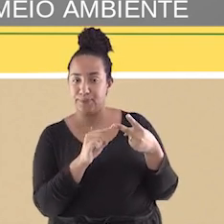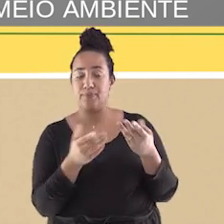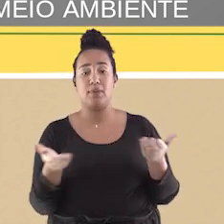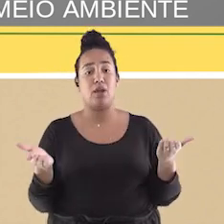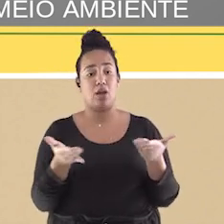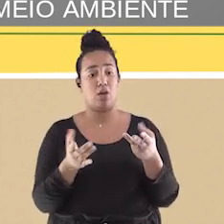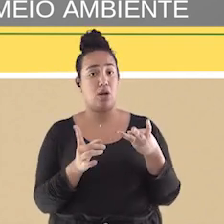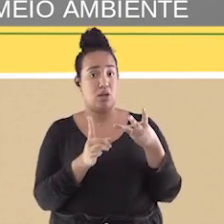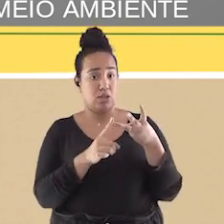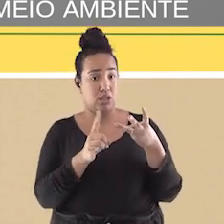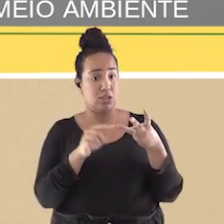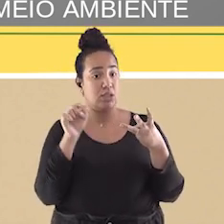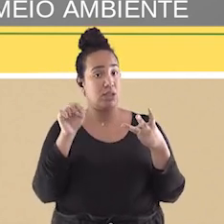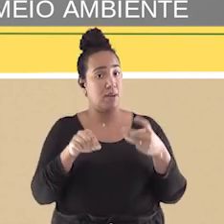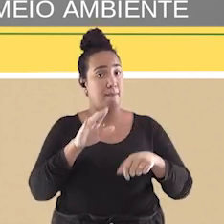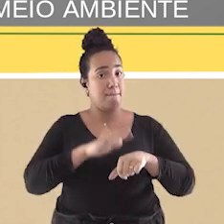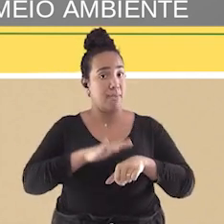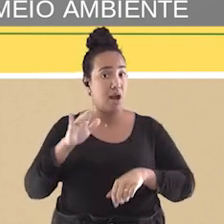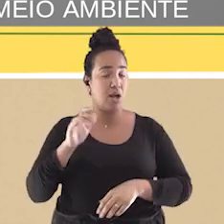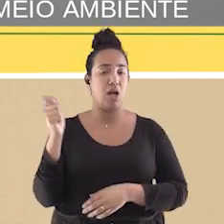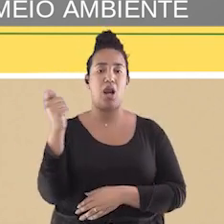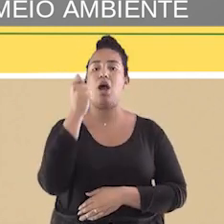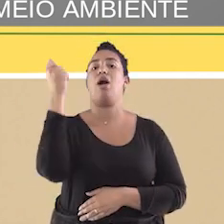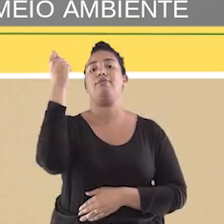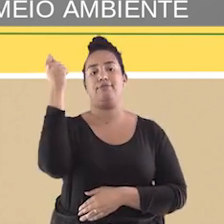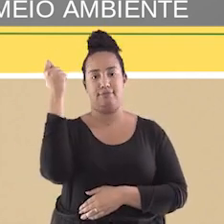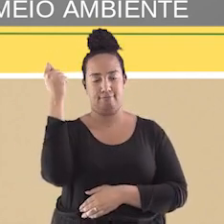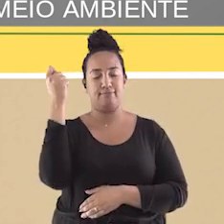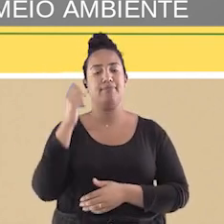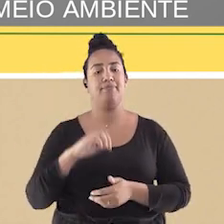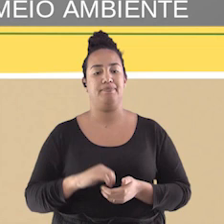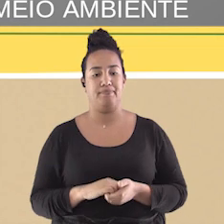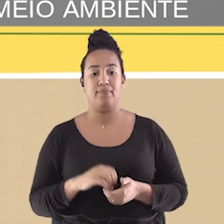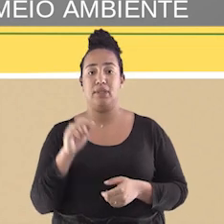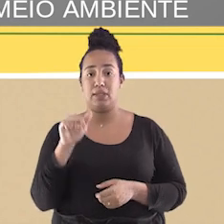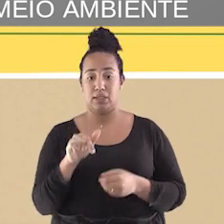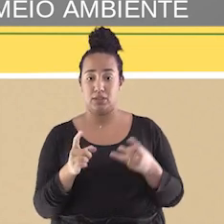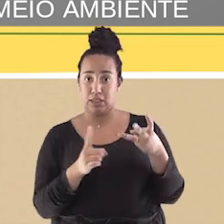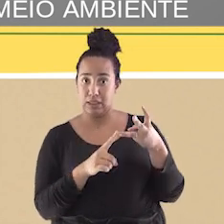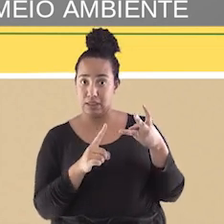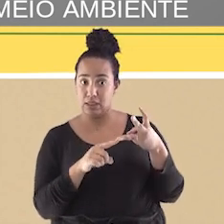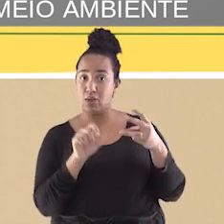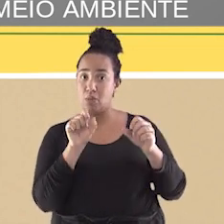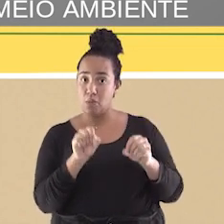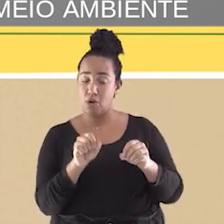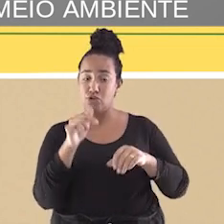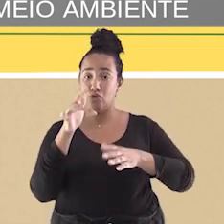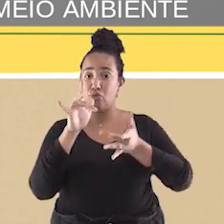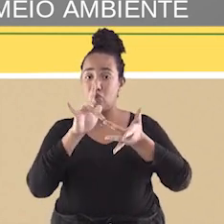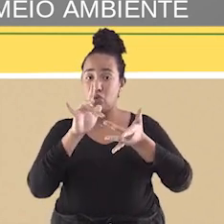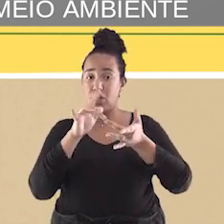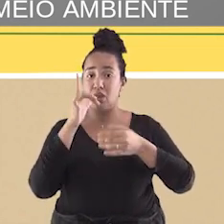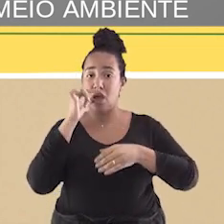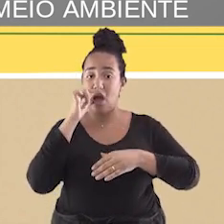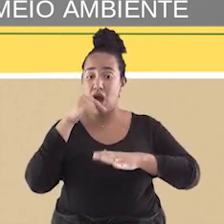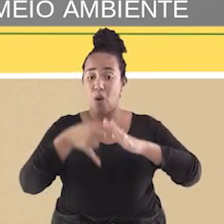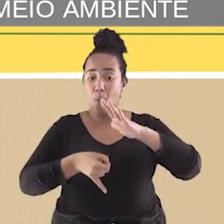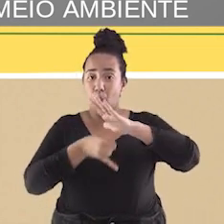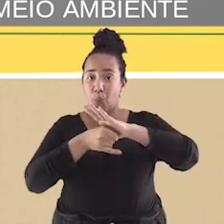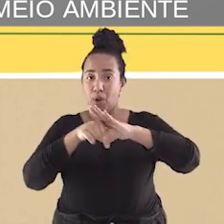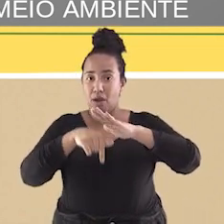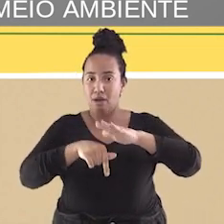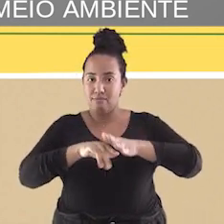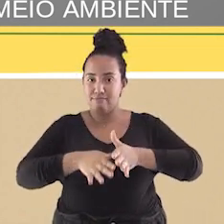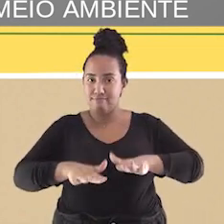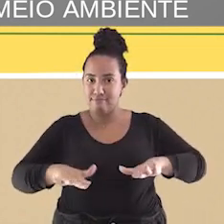a vossoroca é um tipo de erosão mais grave, que geralmente atinge o lençol freático, que são as